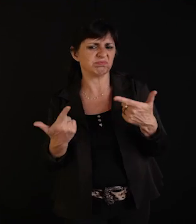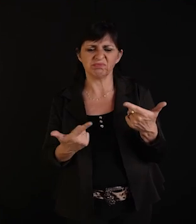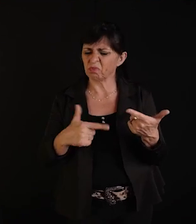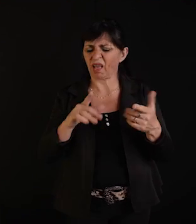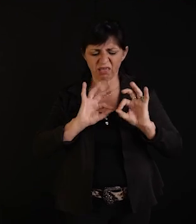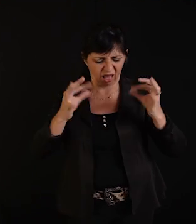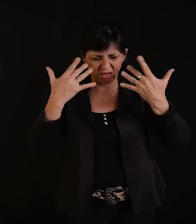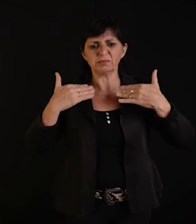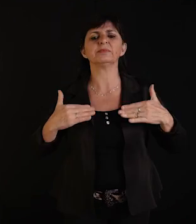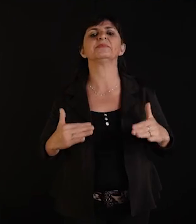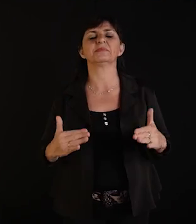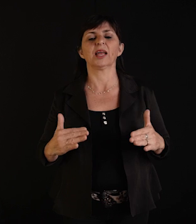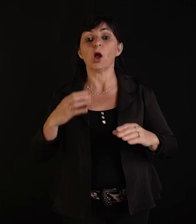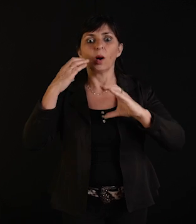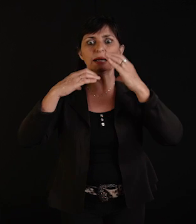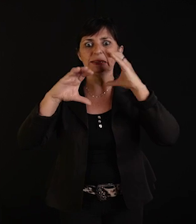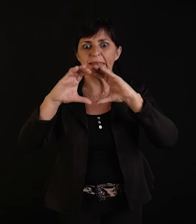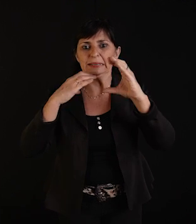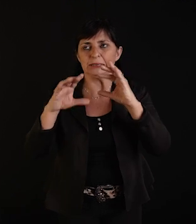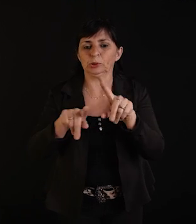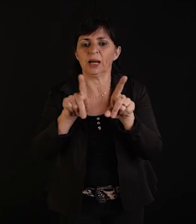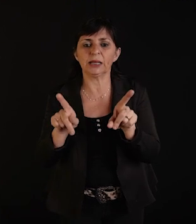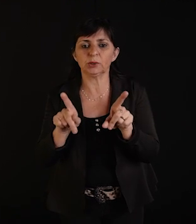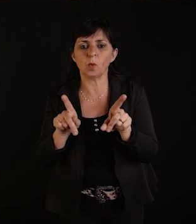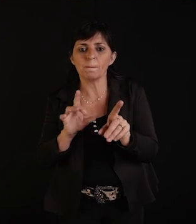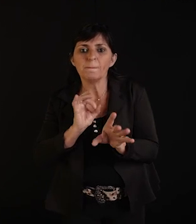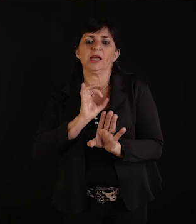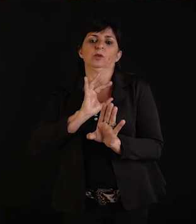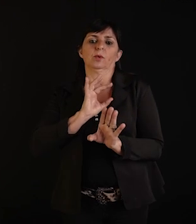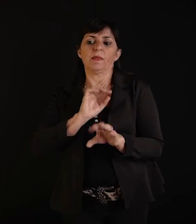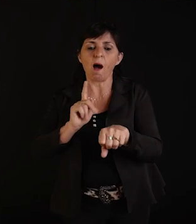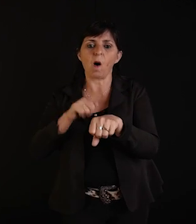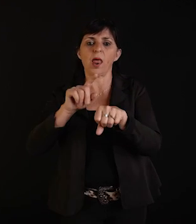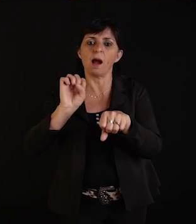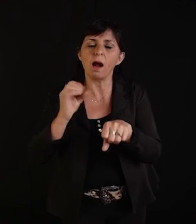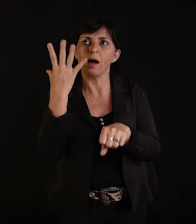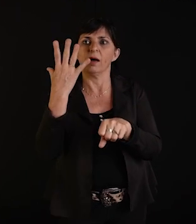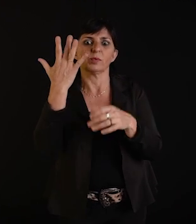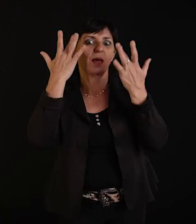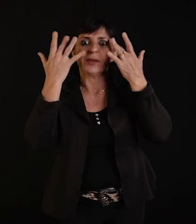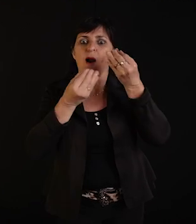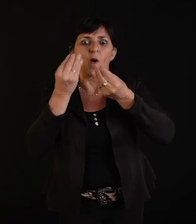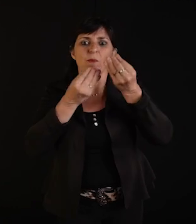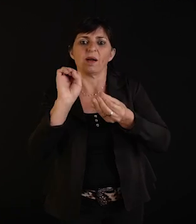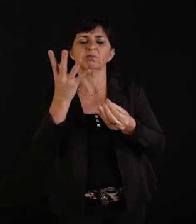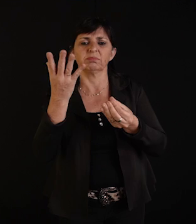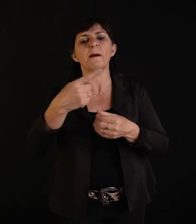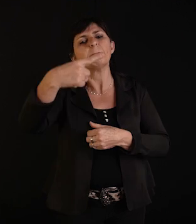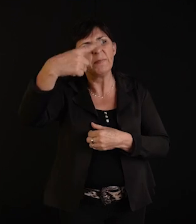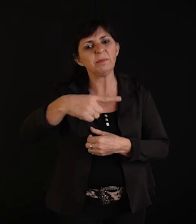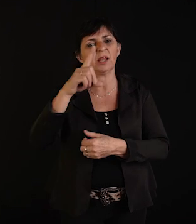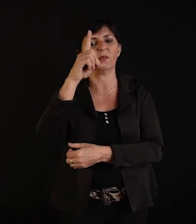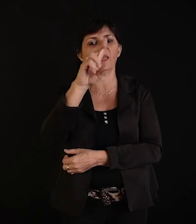cantando foi um risco que a gente correu, né? Nós todos os Monarcas. Mas como aquele DVD foi o primeiro DVD, foi